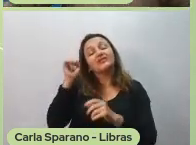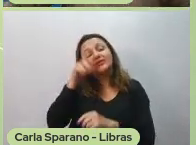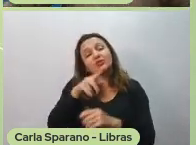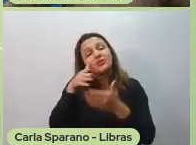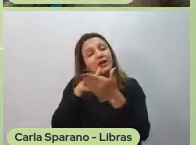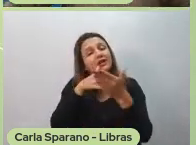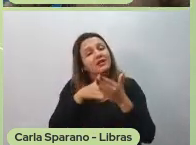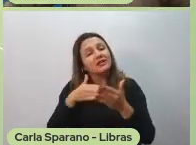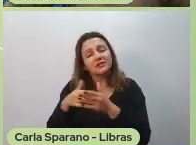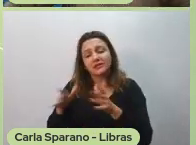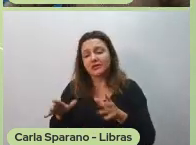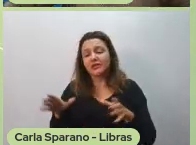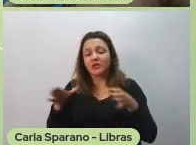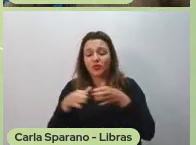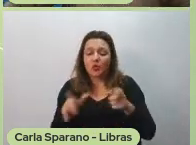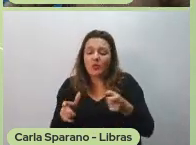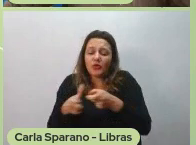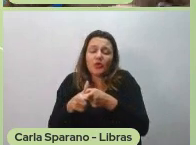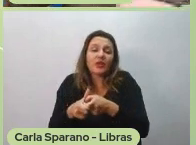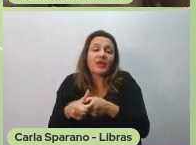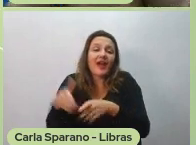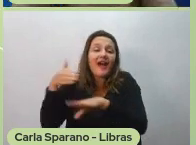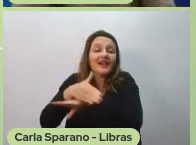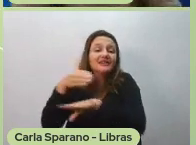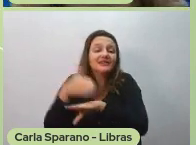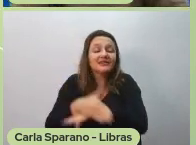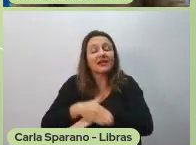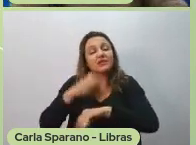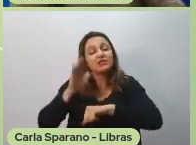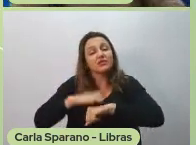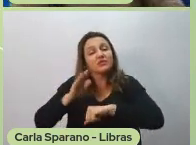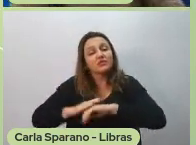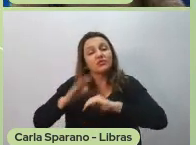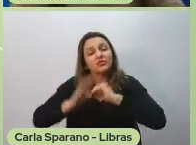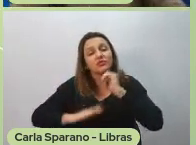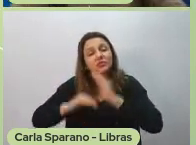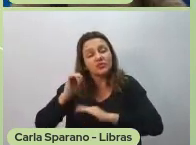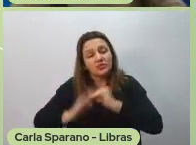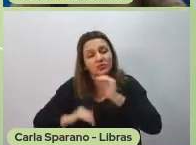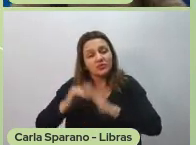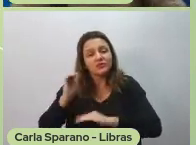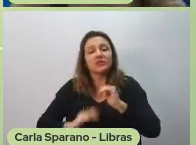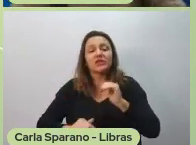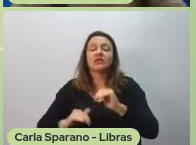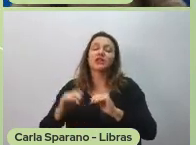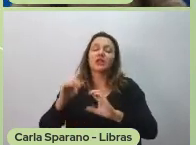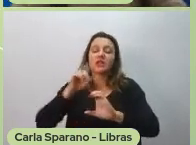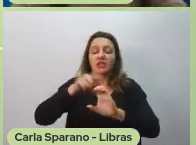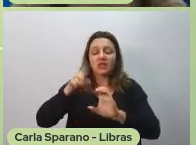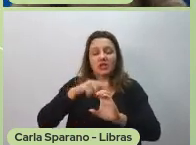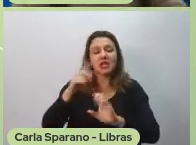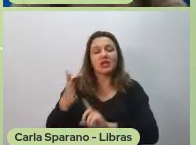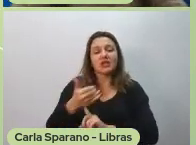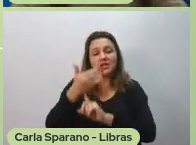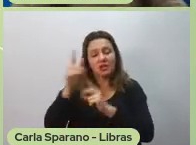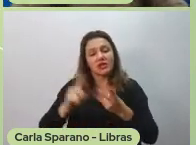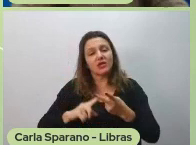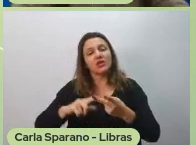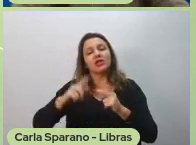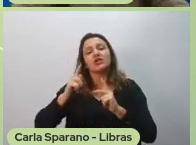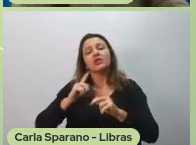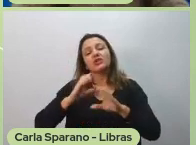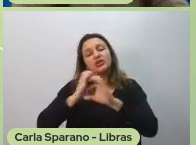a atividades que envolvam STEAM, ciência, tecnologia, engenharia, artes,